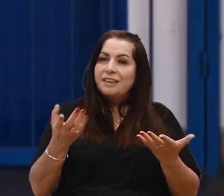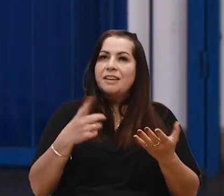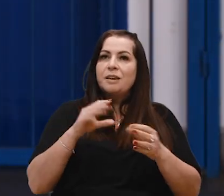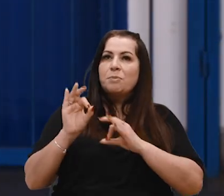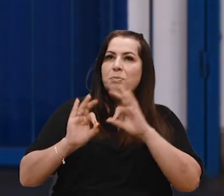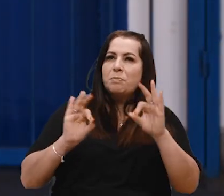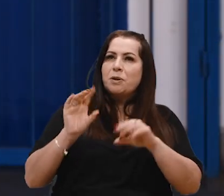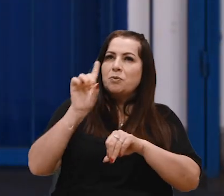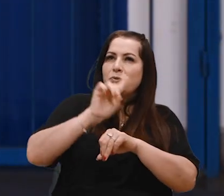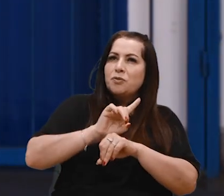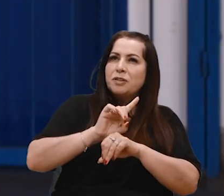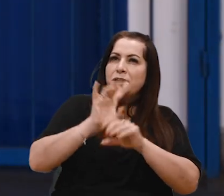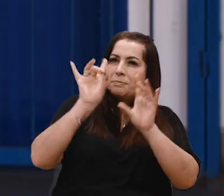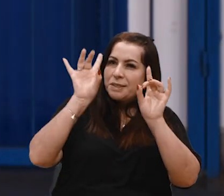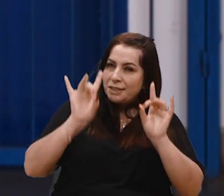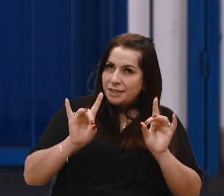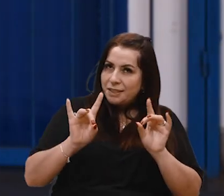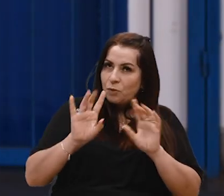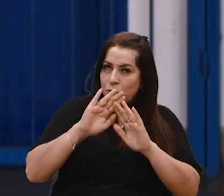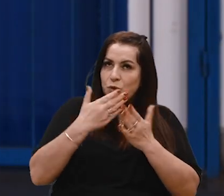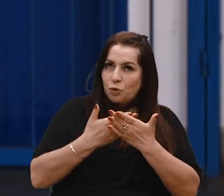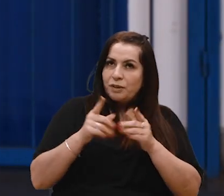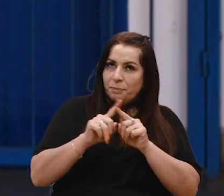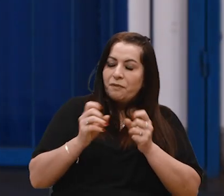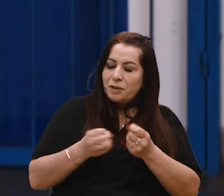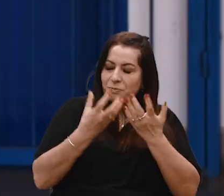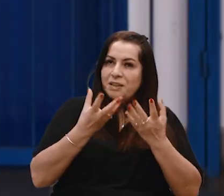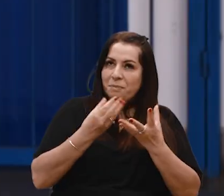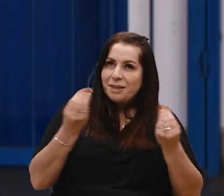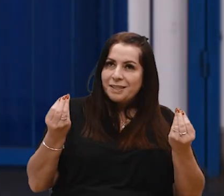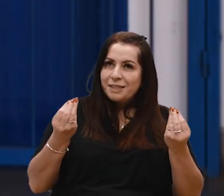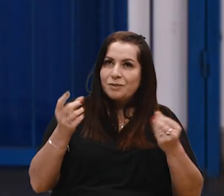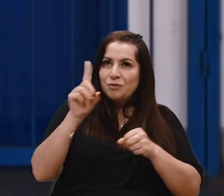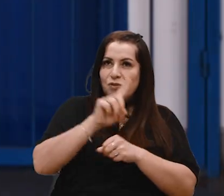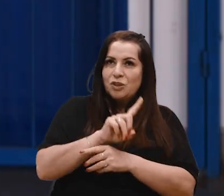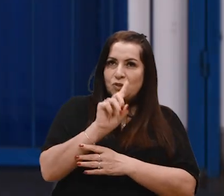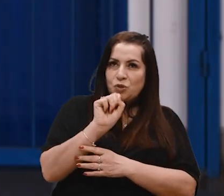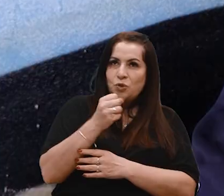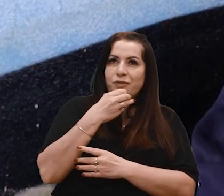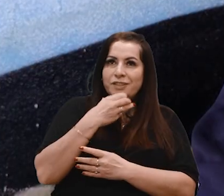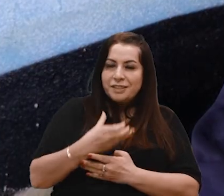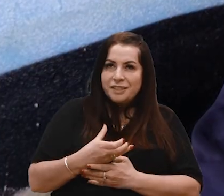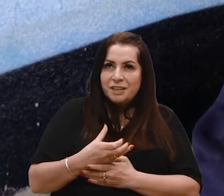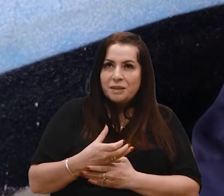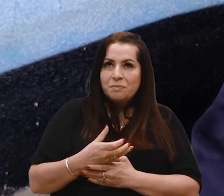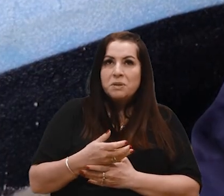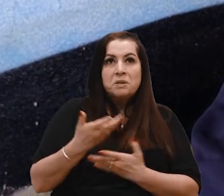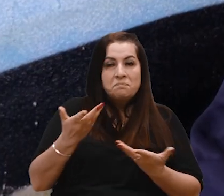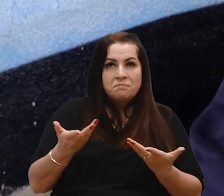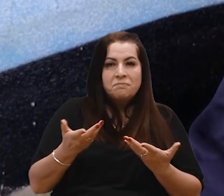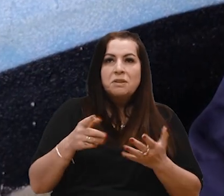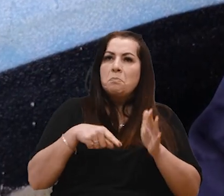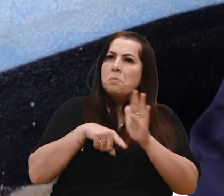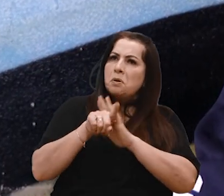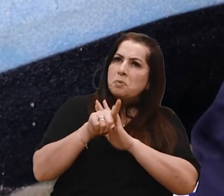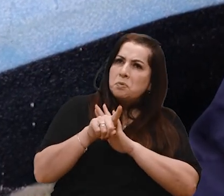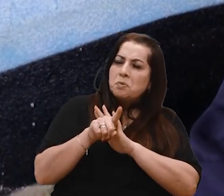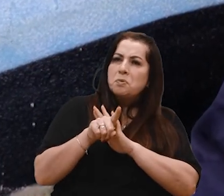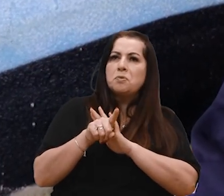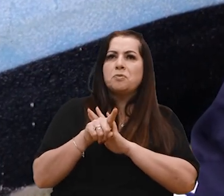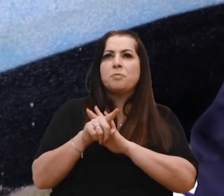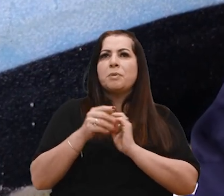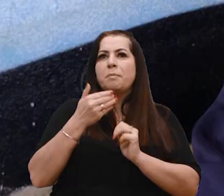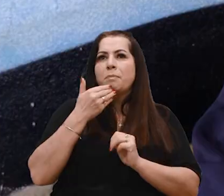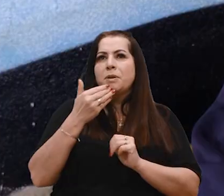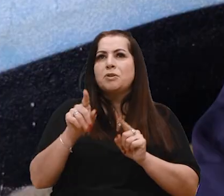idealizadora e que a gente prepara uma data especial, né? Então, a escola também vai comemorar bastante, dia 18 de dezembro, Volks. Eu já